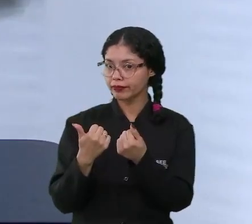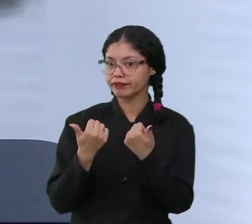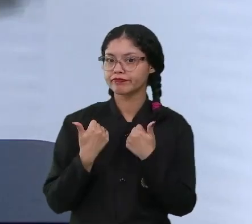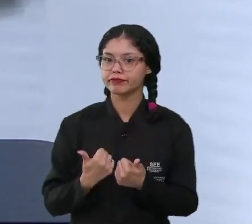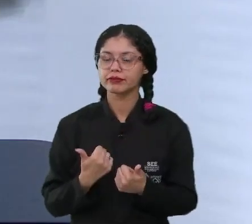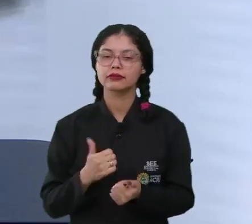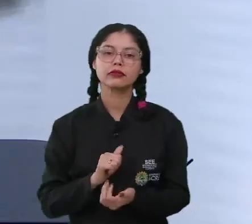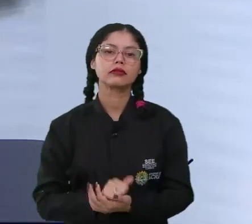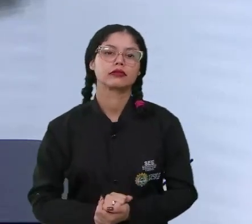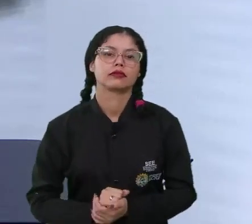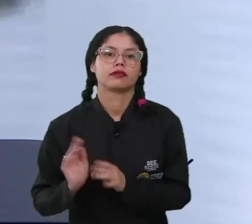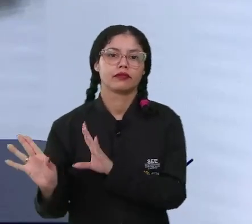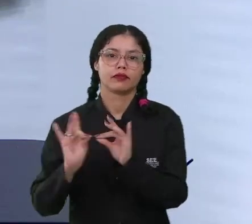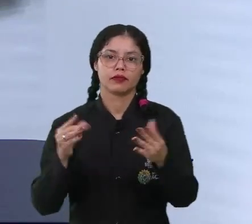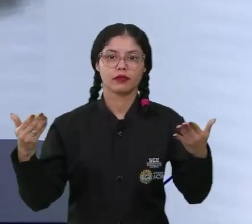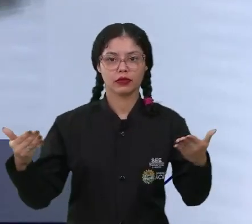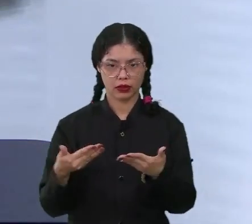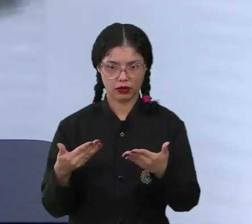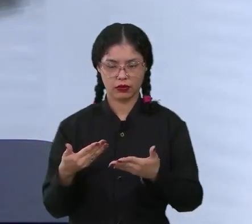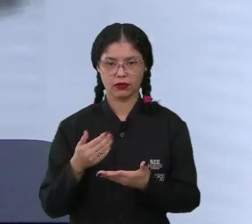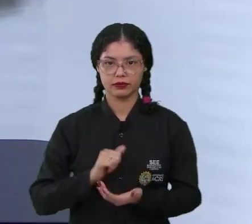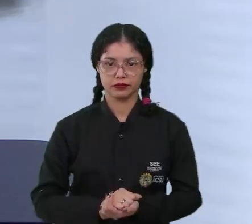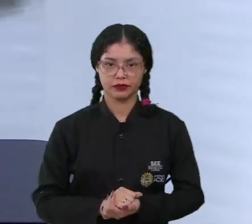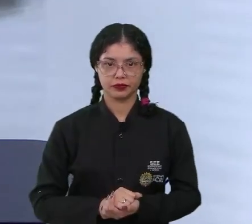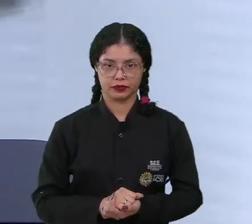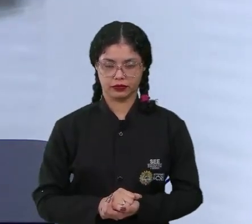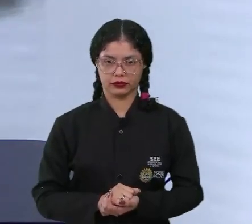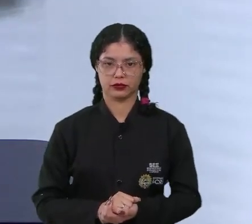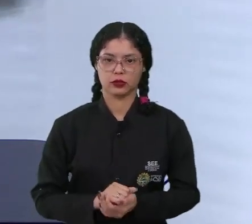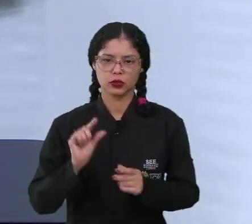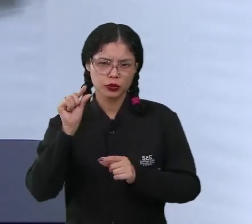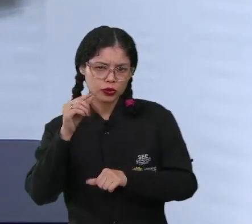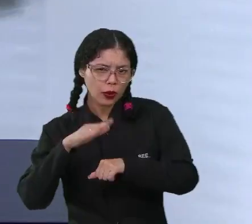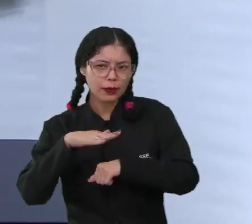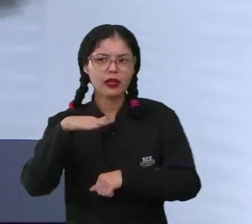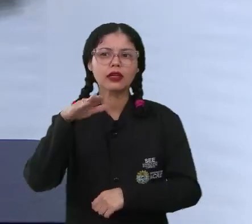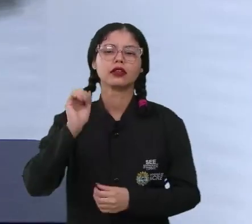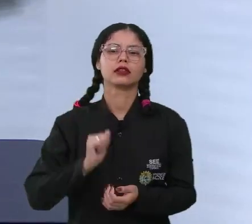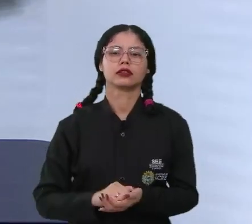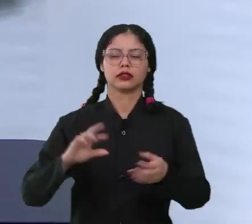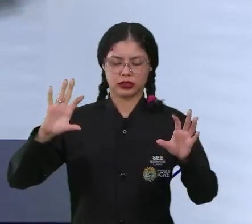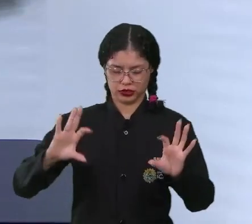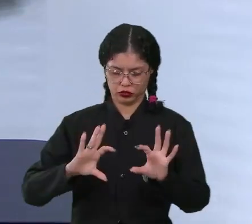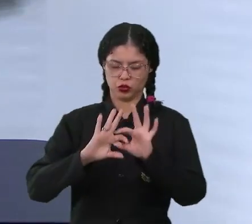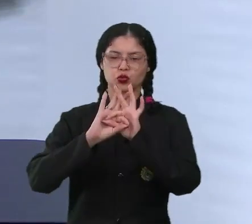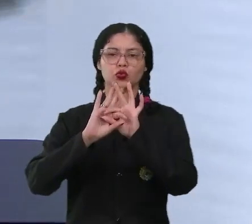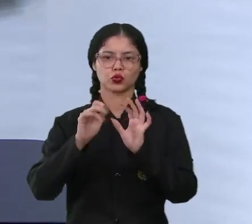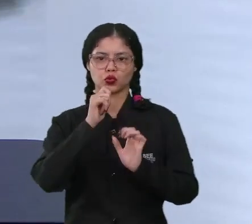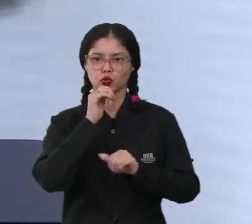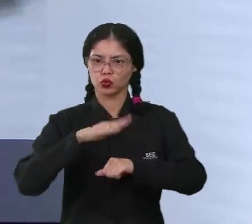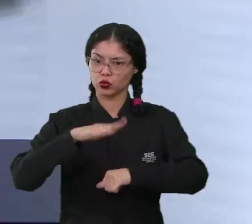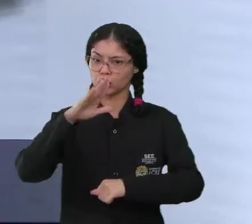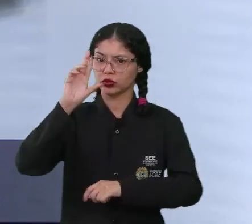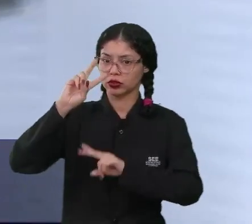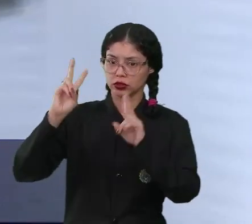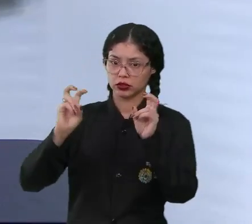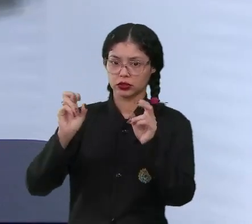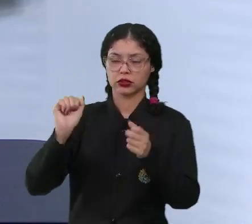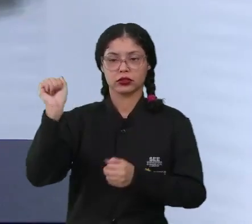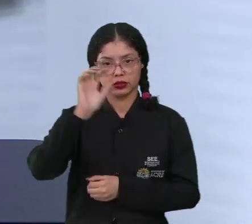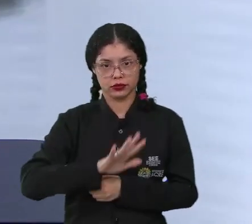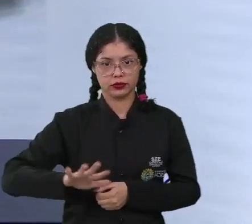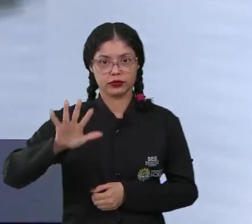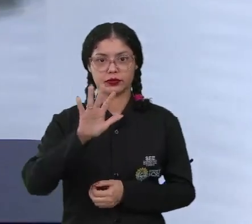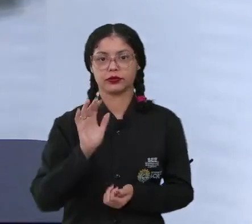eu quero trazer agora um pouquinho mais dessa fragmentação, um pouquinho mais sobre as